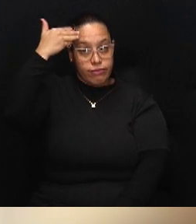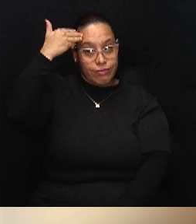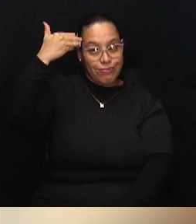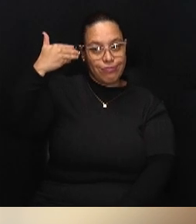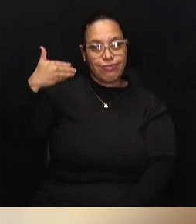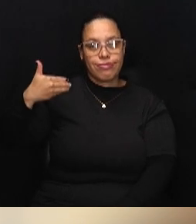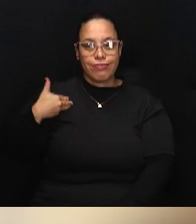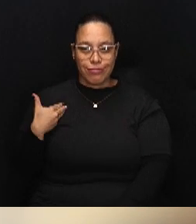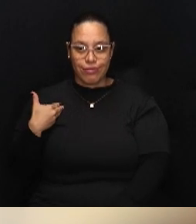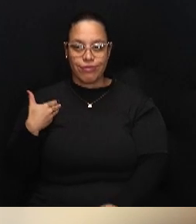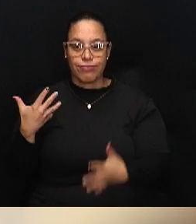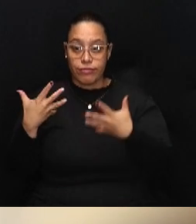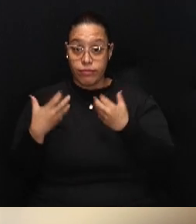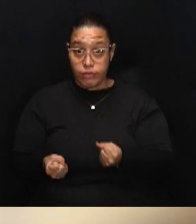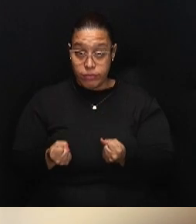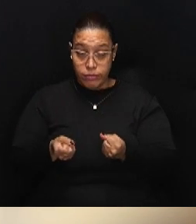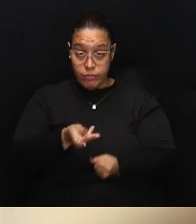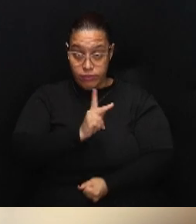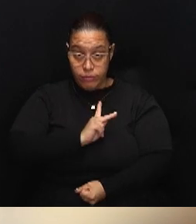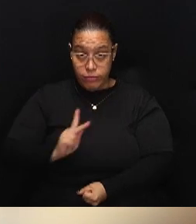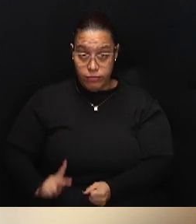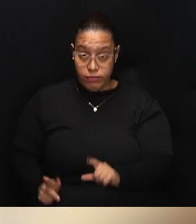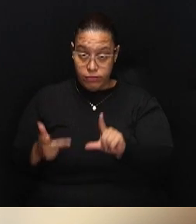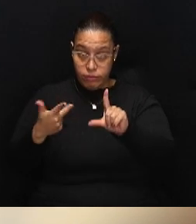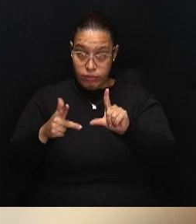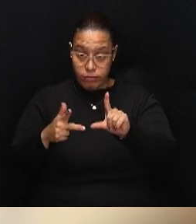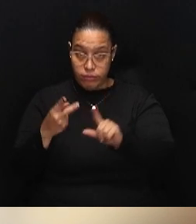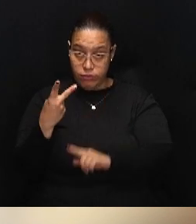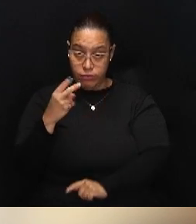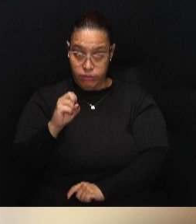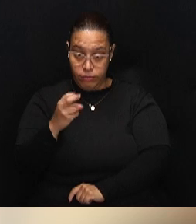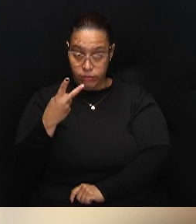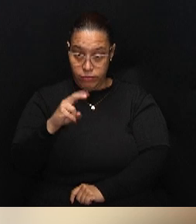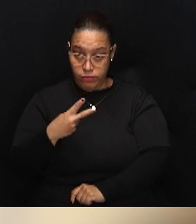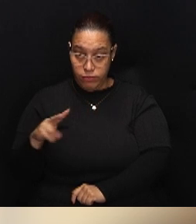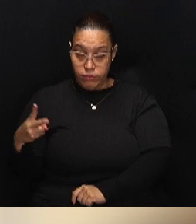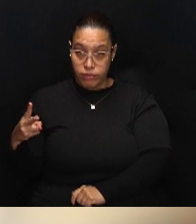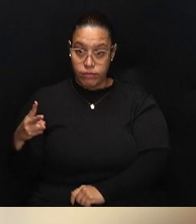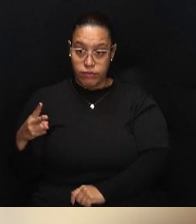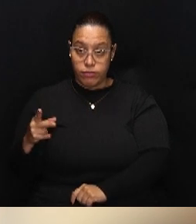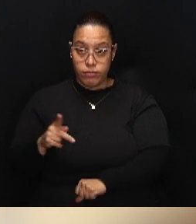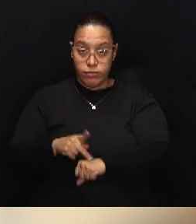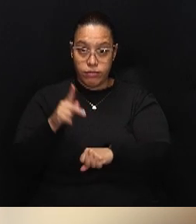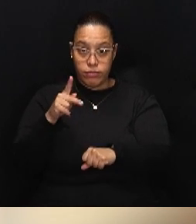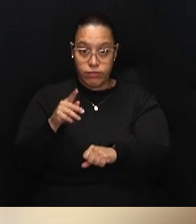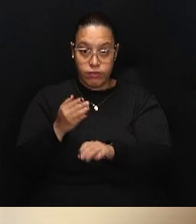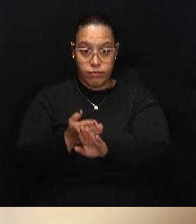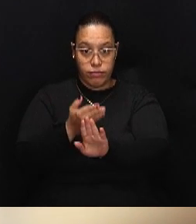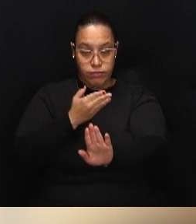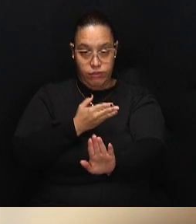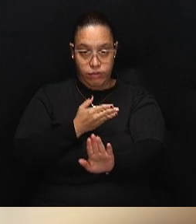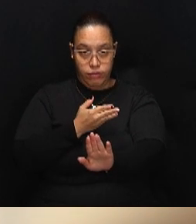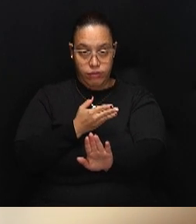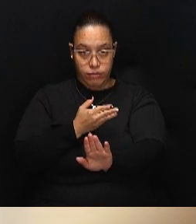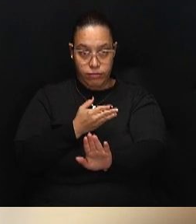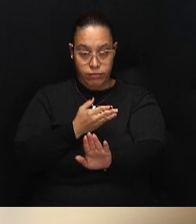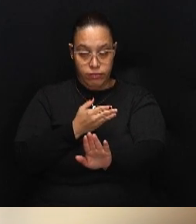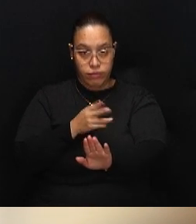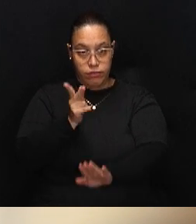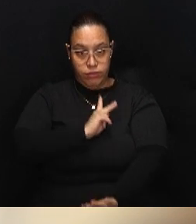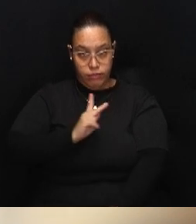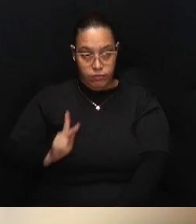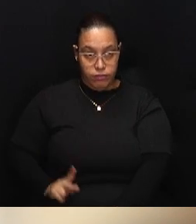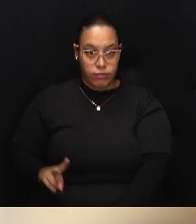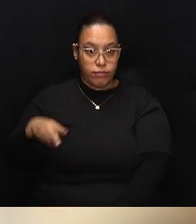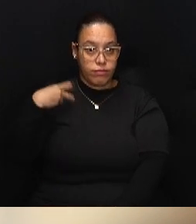vereadora Débora Palermo assumiu a presidência do Legislativo em 2022, após a renúncia do cargo pelo